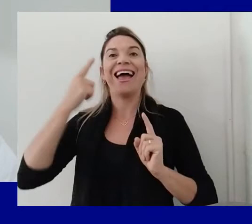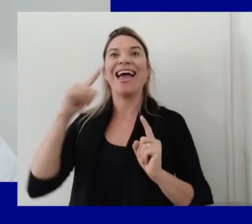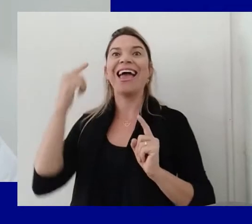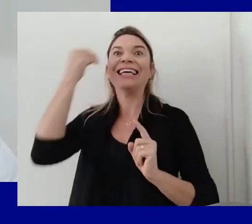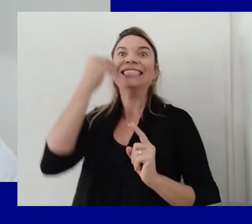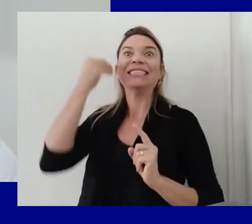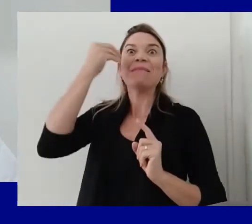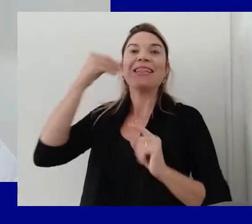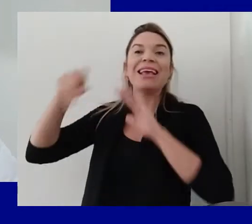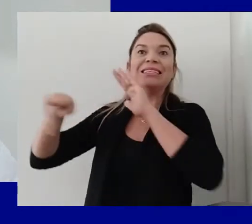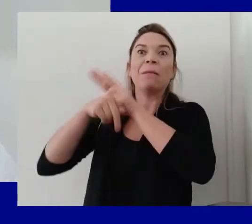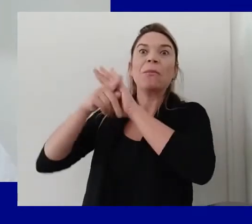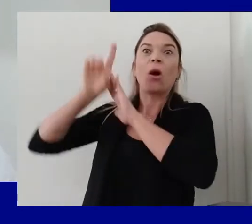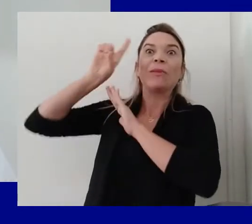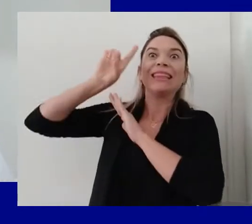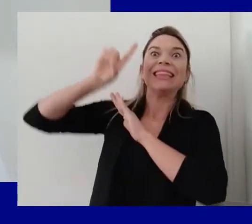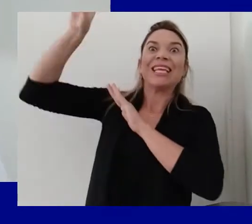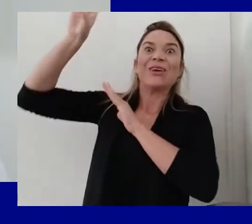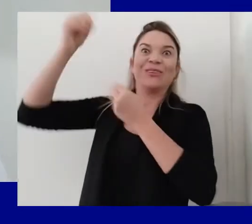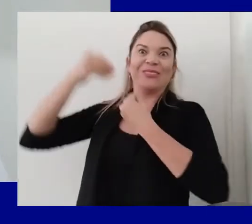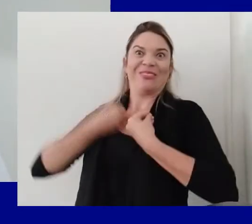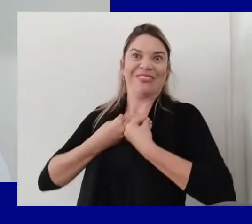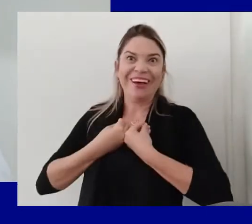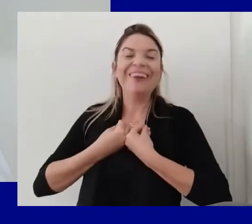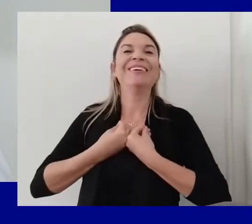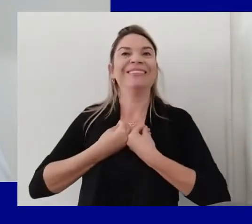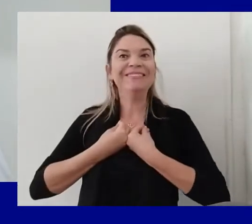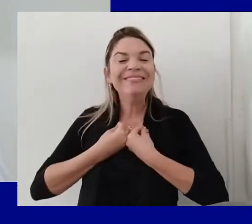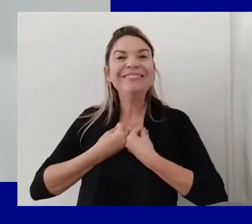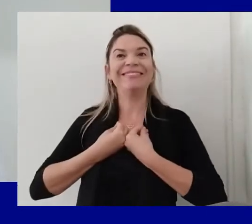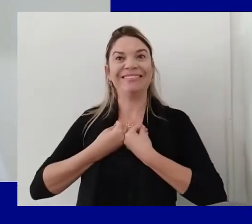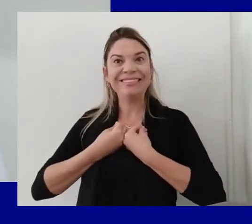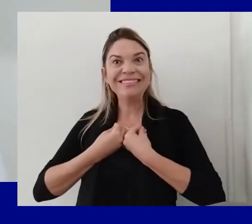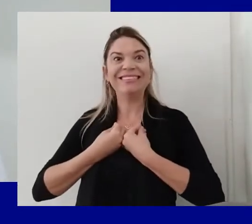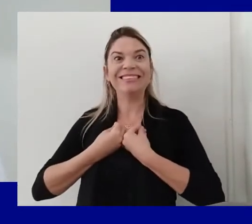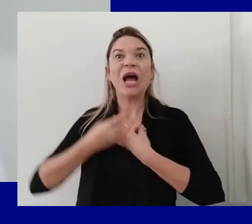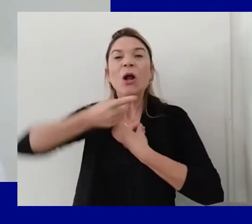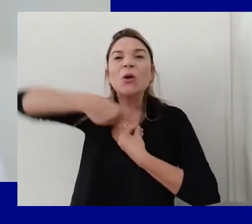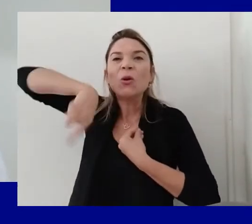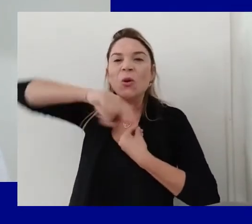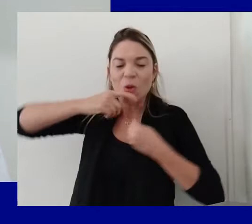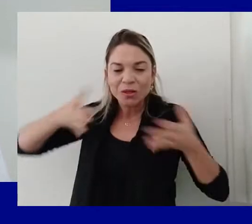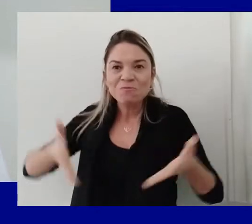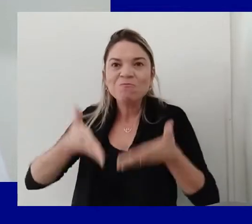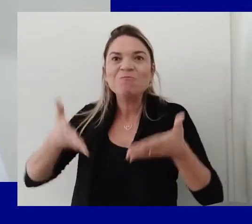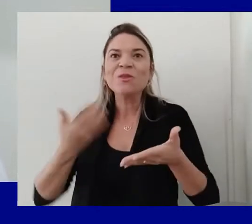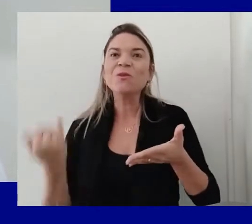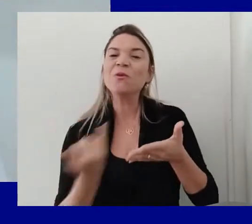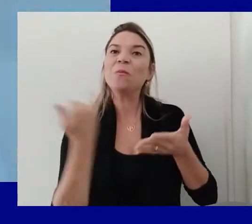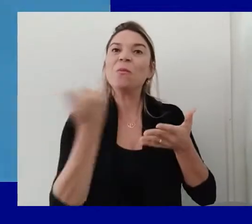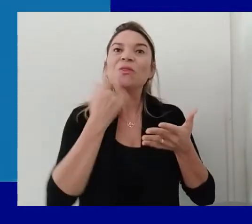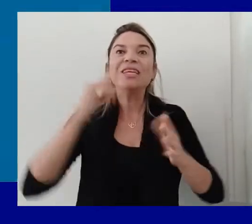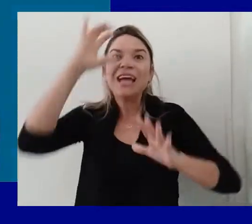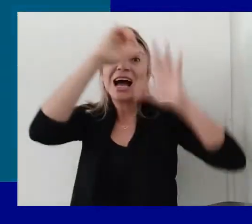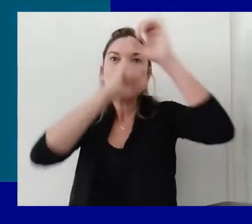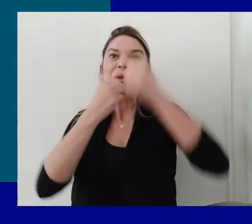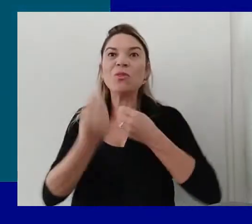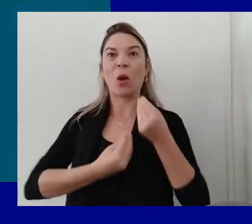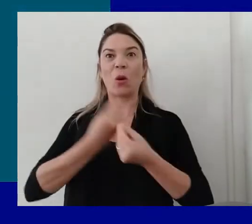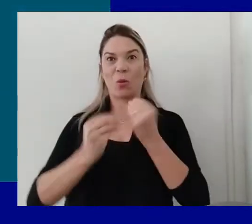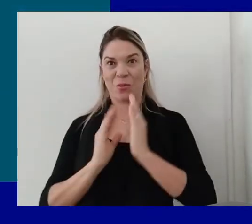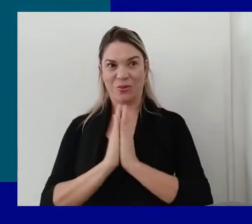que vão nos ensinar a orar, que vão nos levar a crescer na prática da oração.